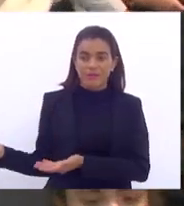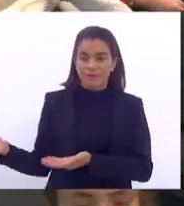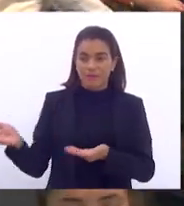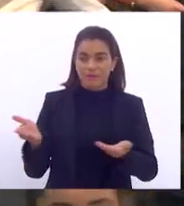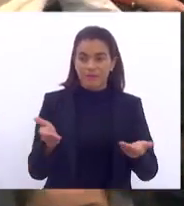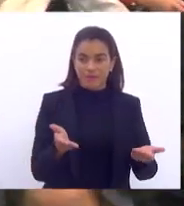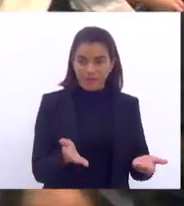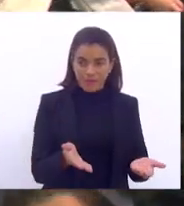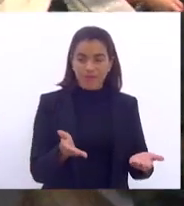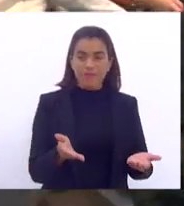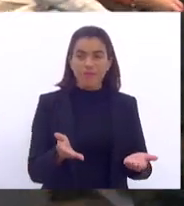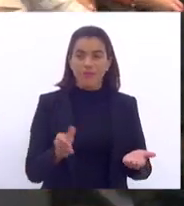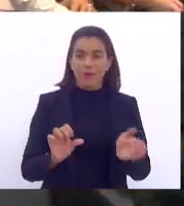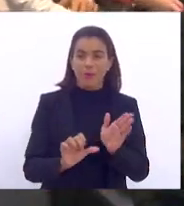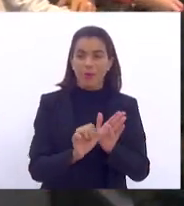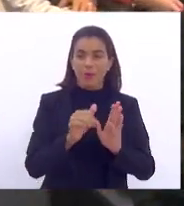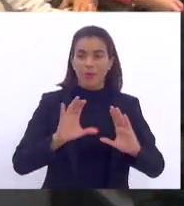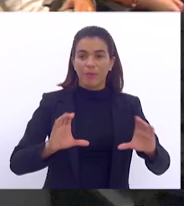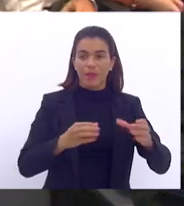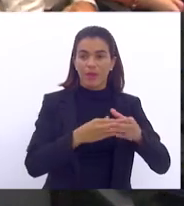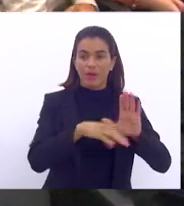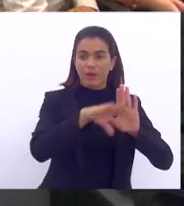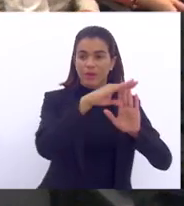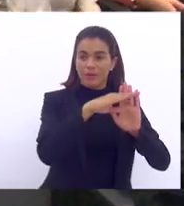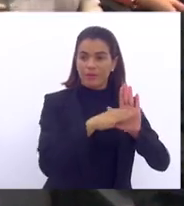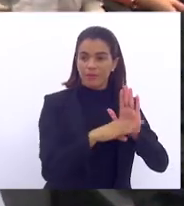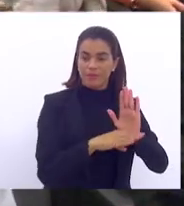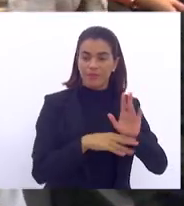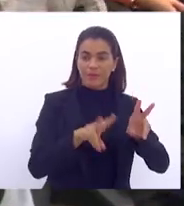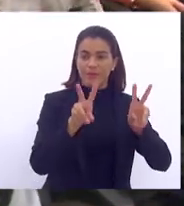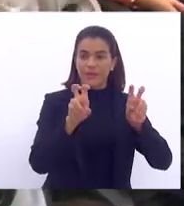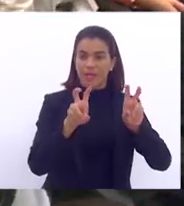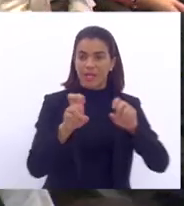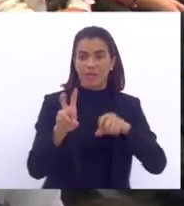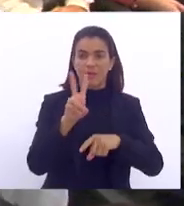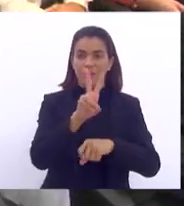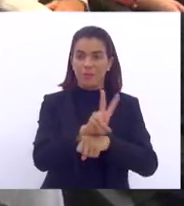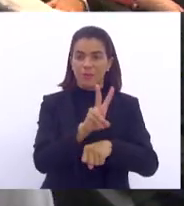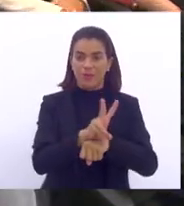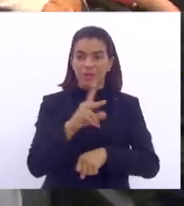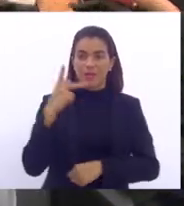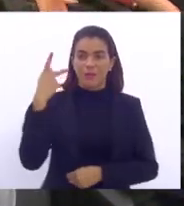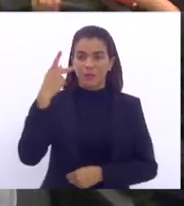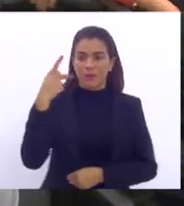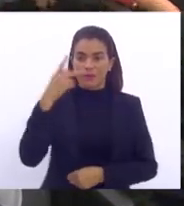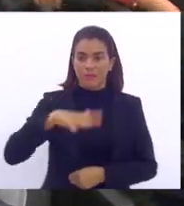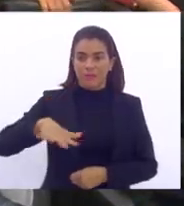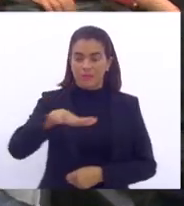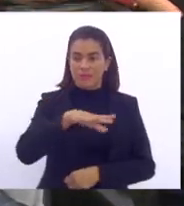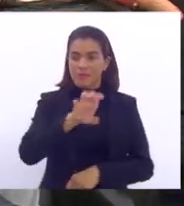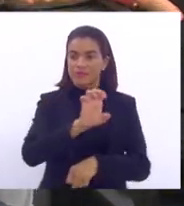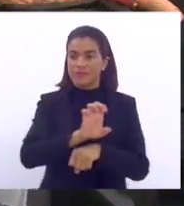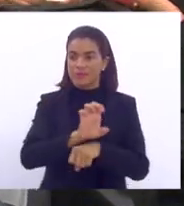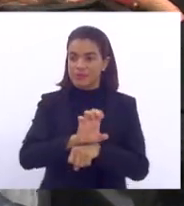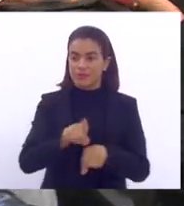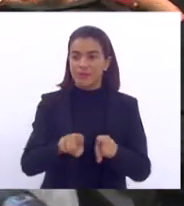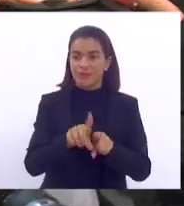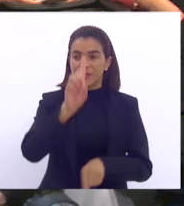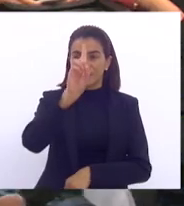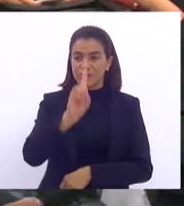calorosamente para o primeiro painel com o tema imunidade parlamentar no âmbito estadual e no